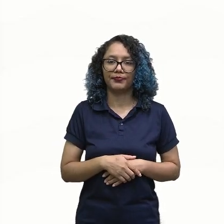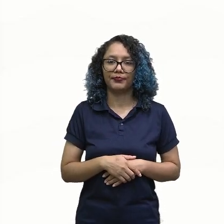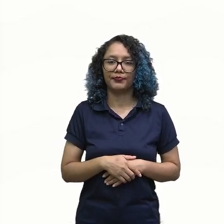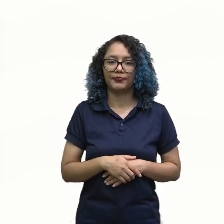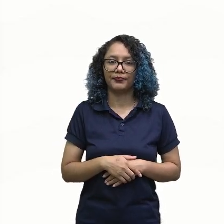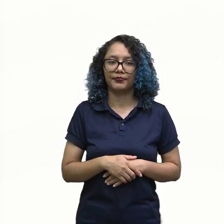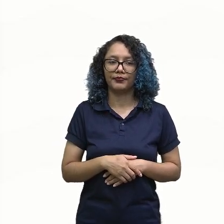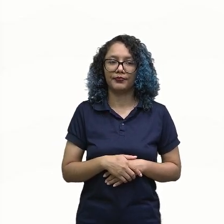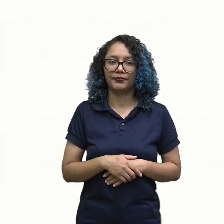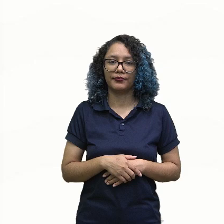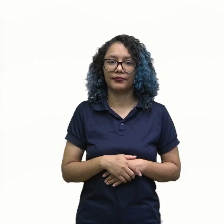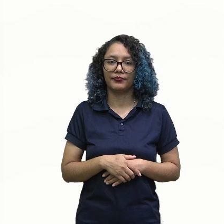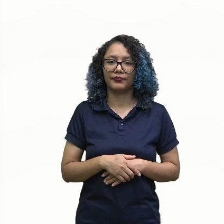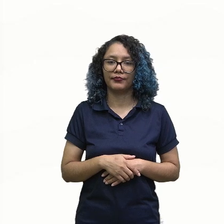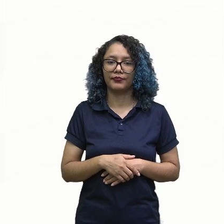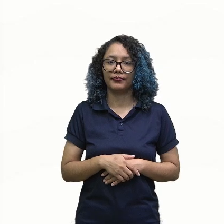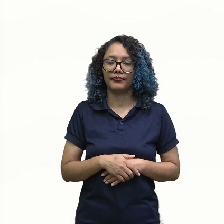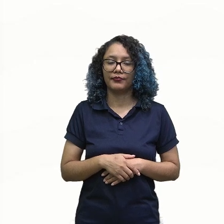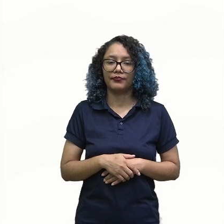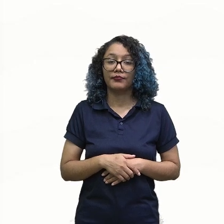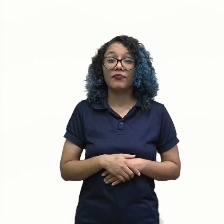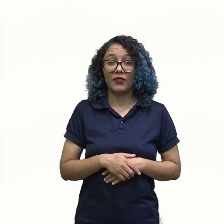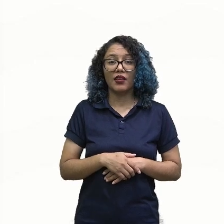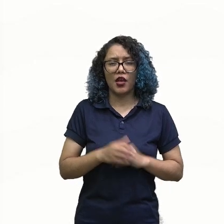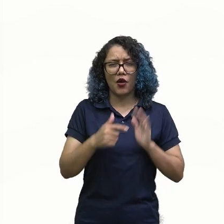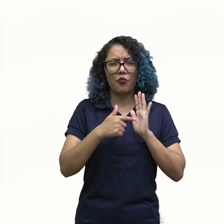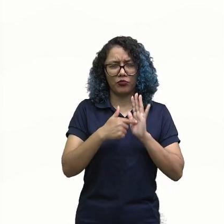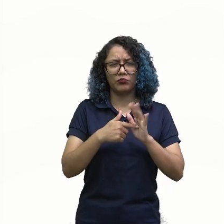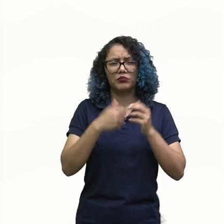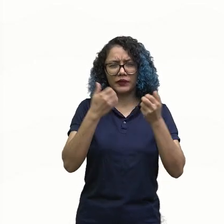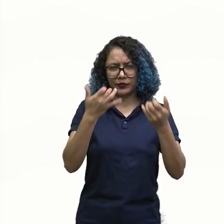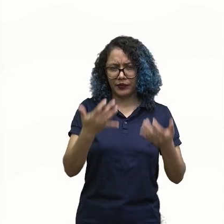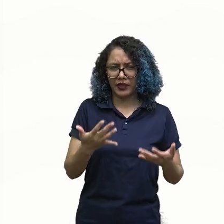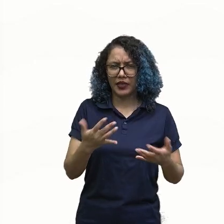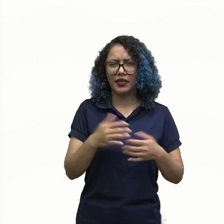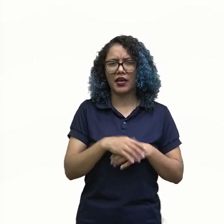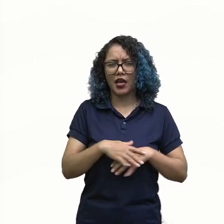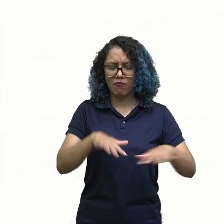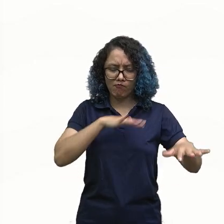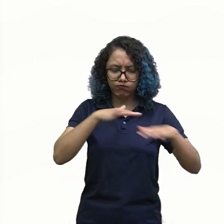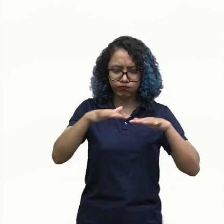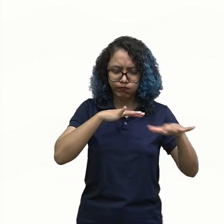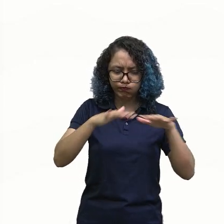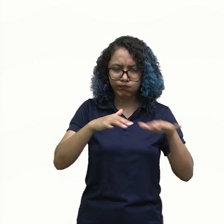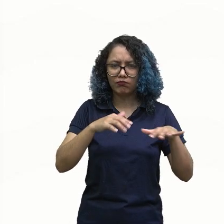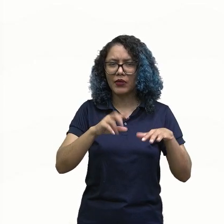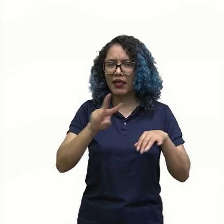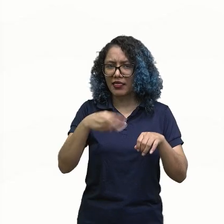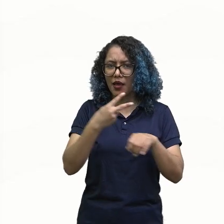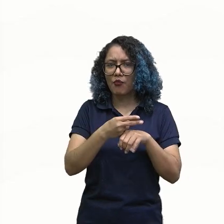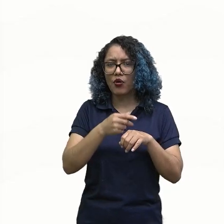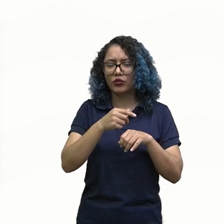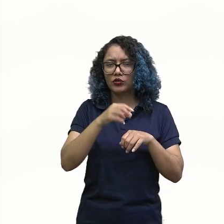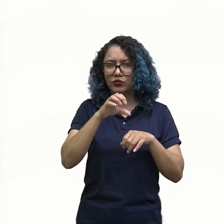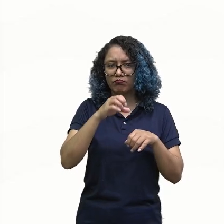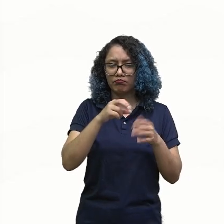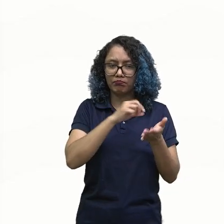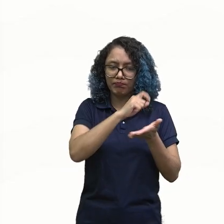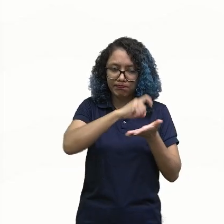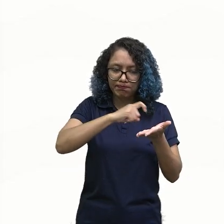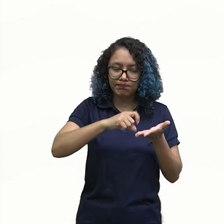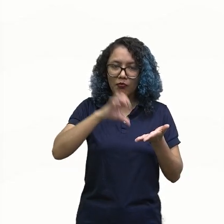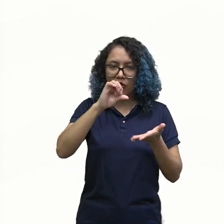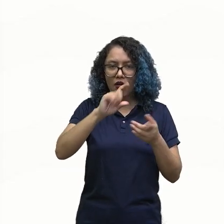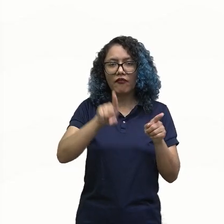um acidente onde nós tivemos um terremoto de magnitude 9 e também tivemos aí